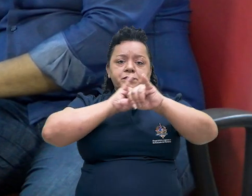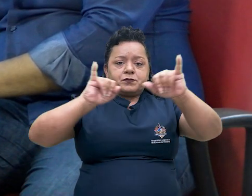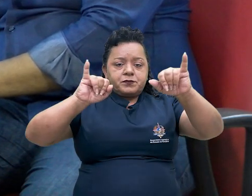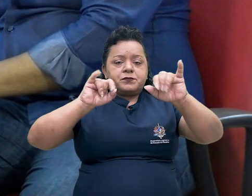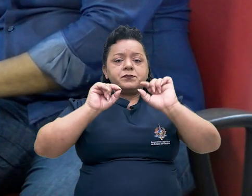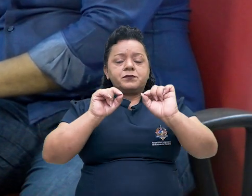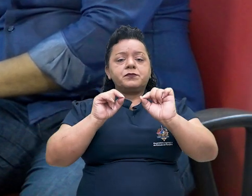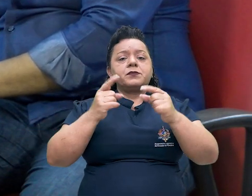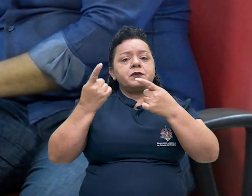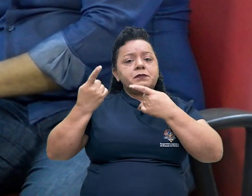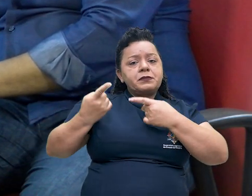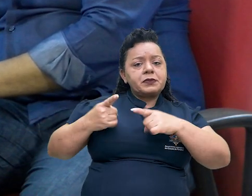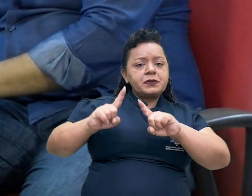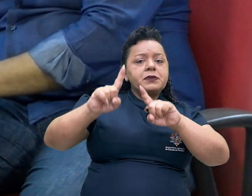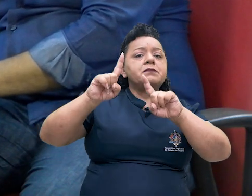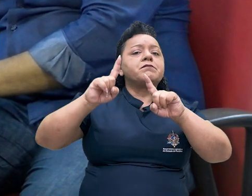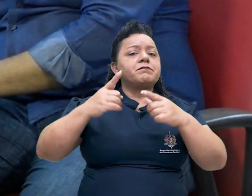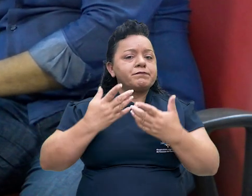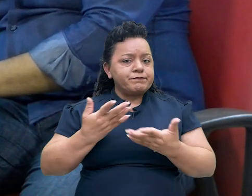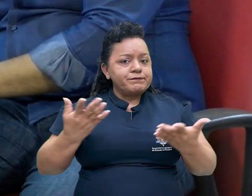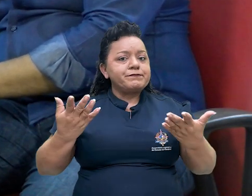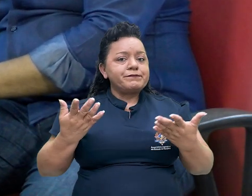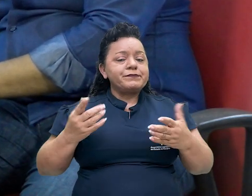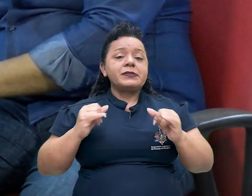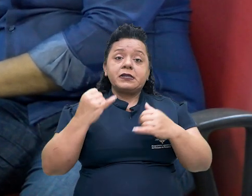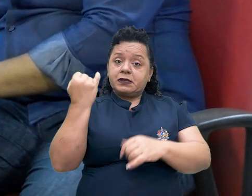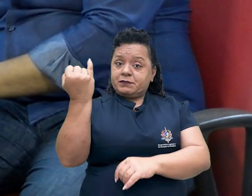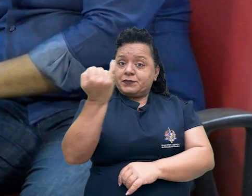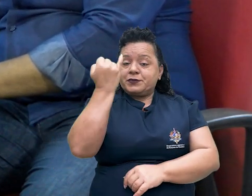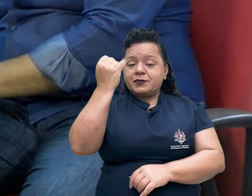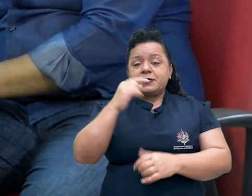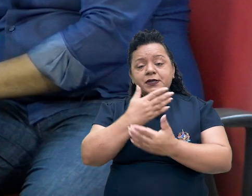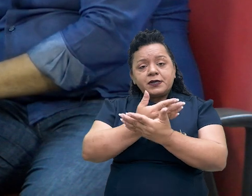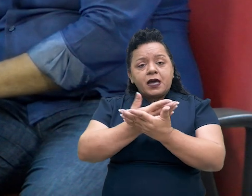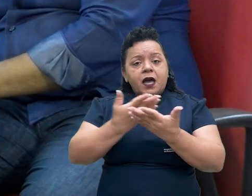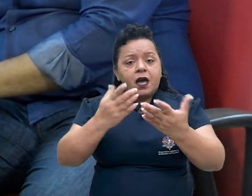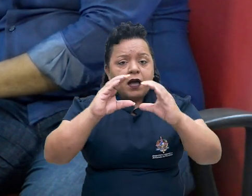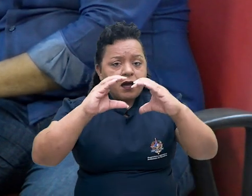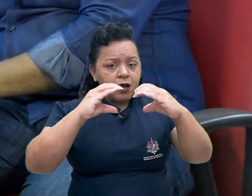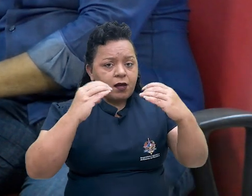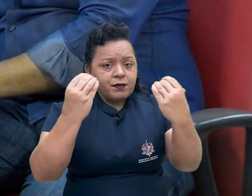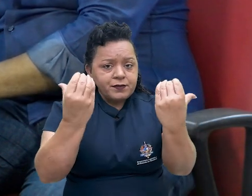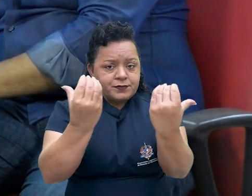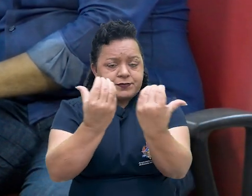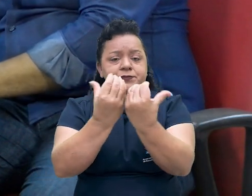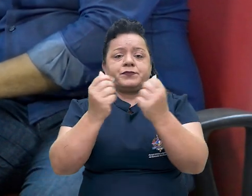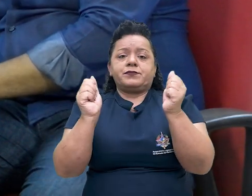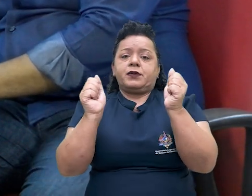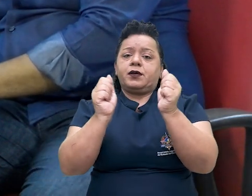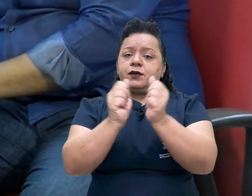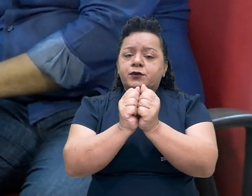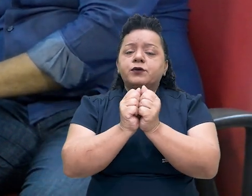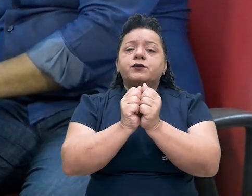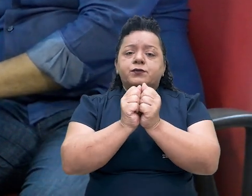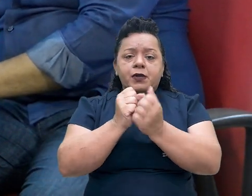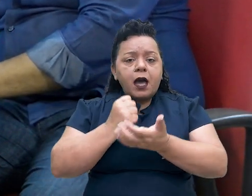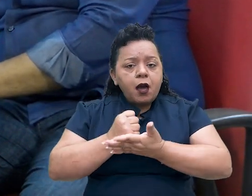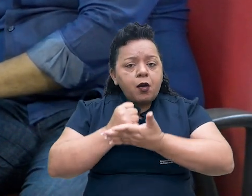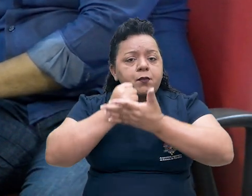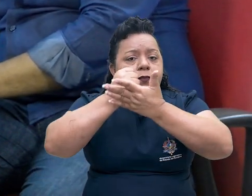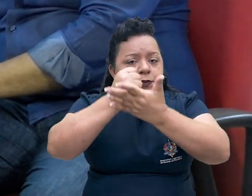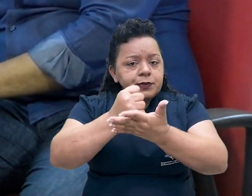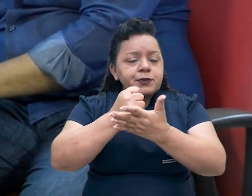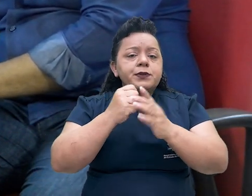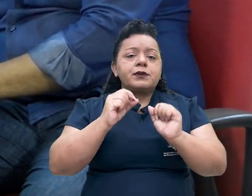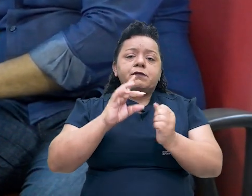deixou aí que vocês precisam ser provocados né é importante a comunidade que tá acompanhando o programa né na